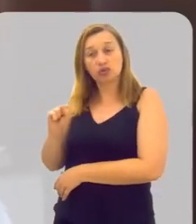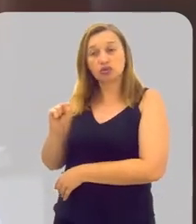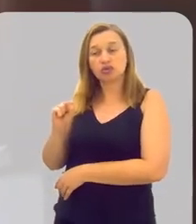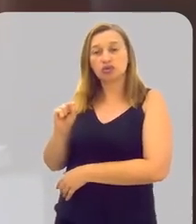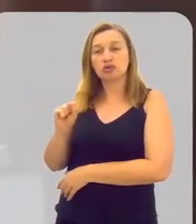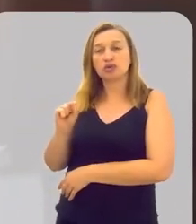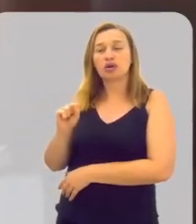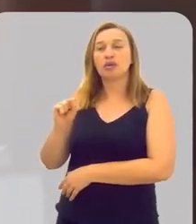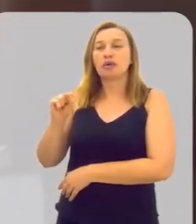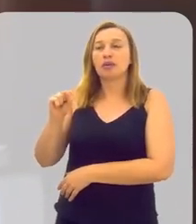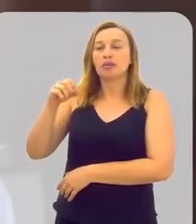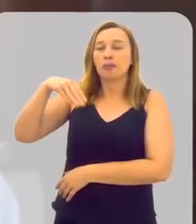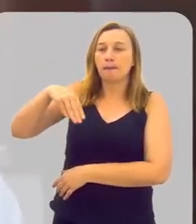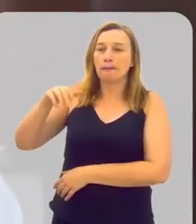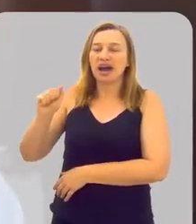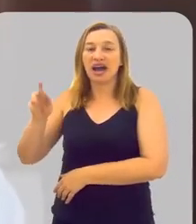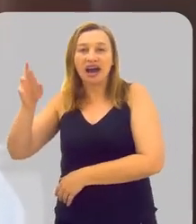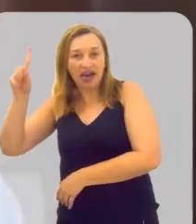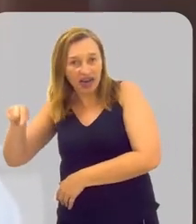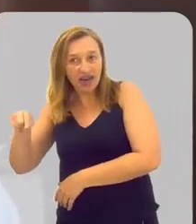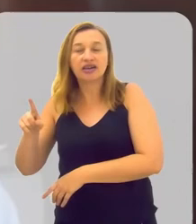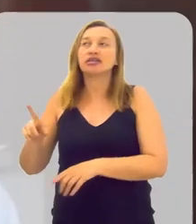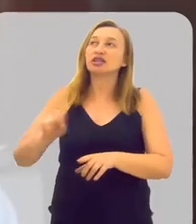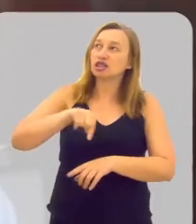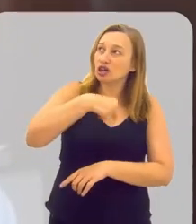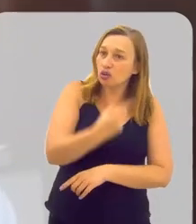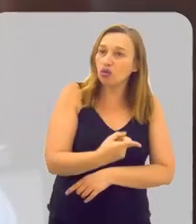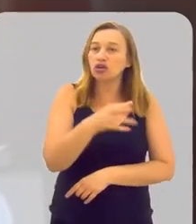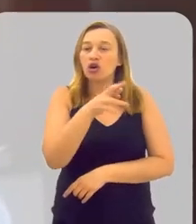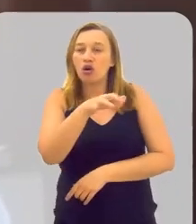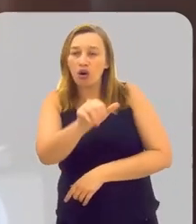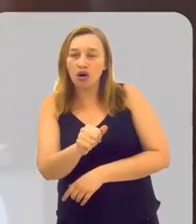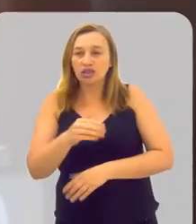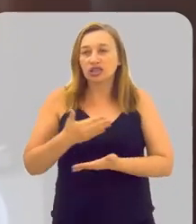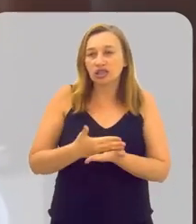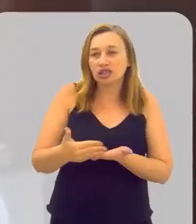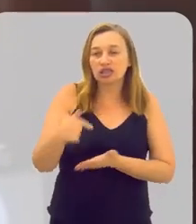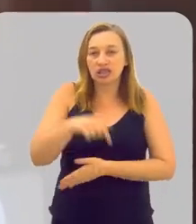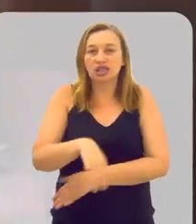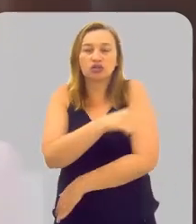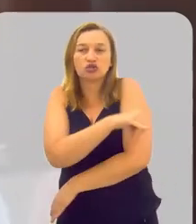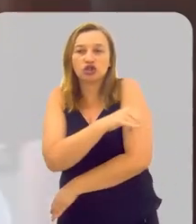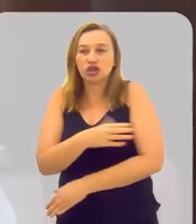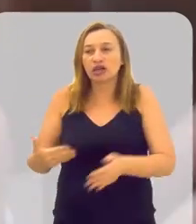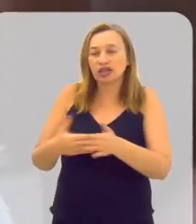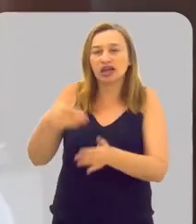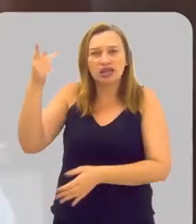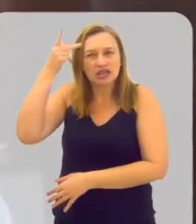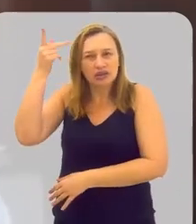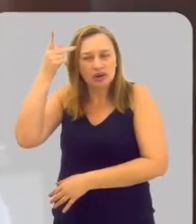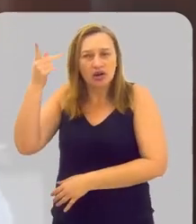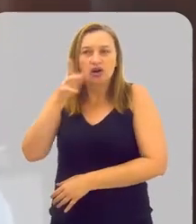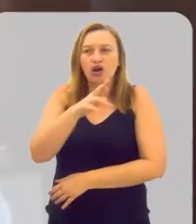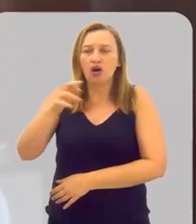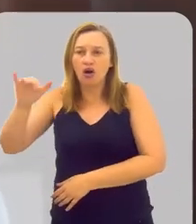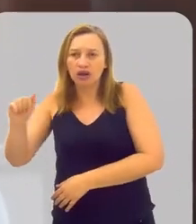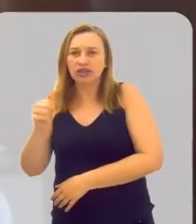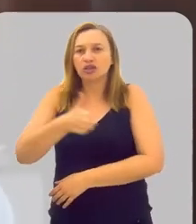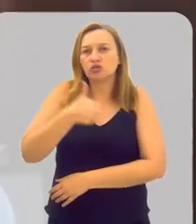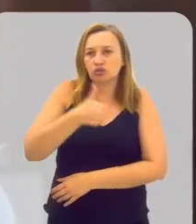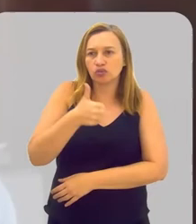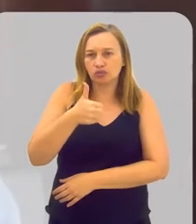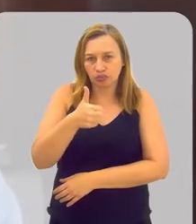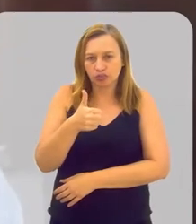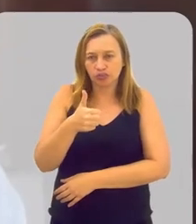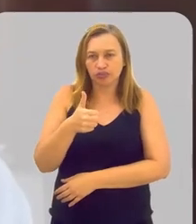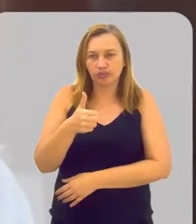no pré-sal, para Macaé. E tem uma rota que se inicia aqui no Rio de Janeiro, que vai para São Paulo, que é a Rota 1, que foi a primeira rota